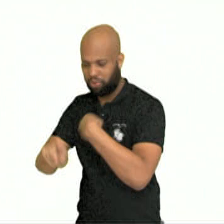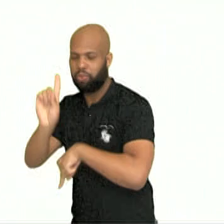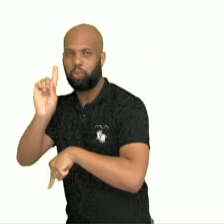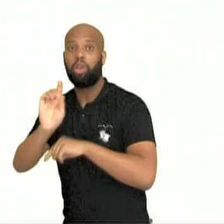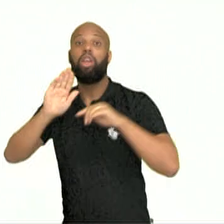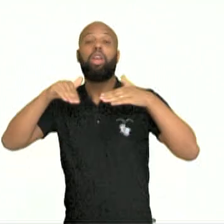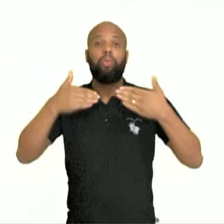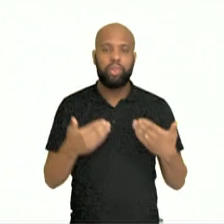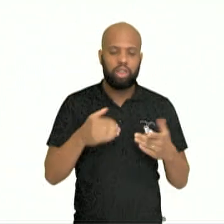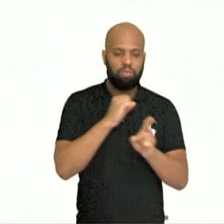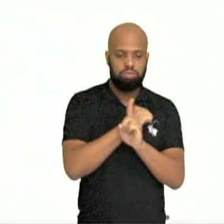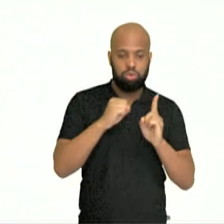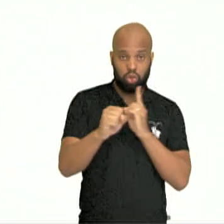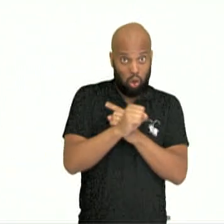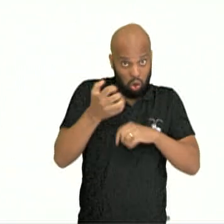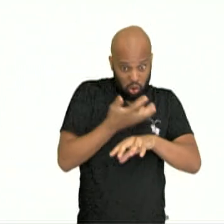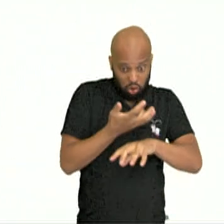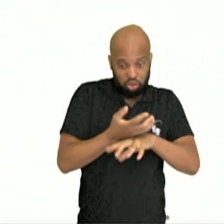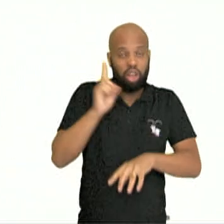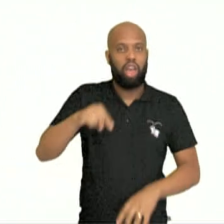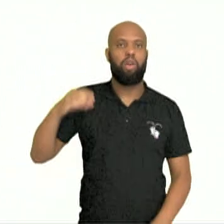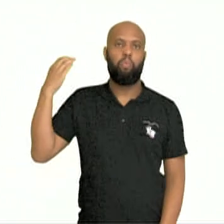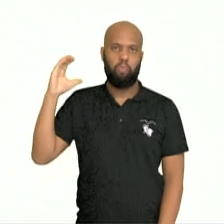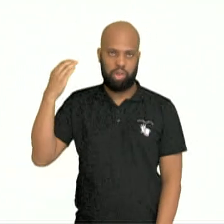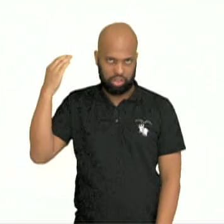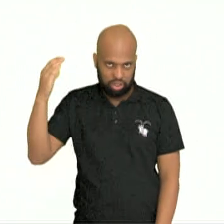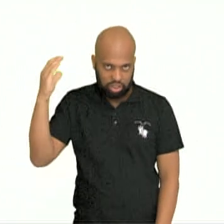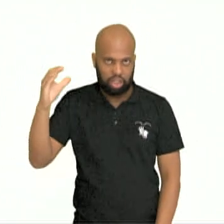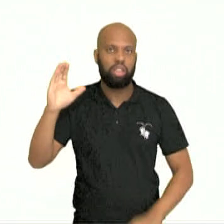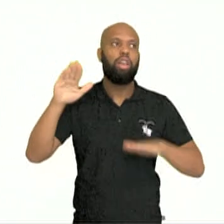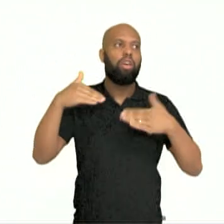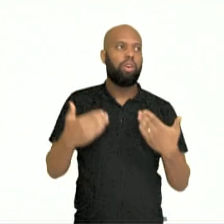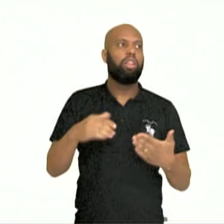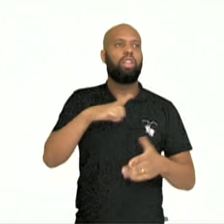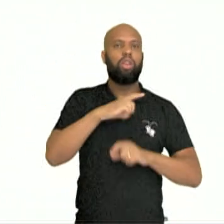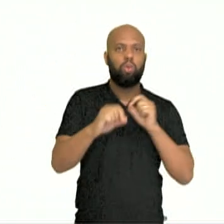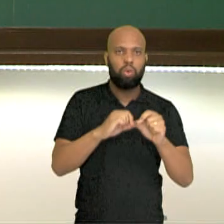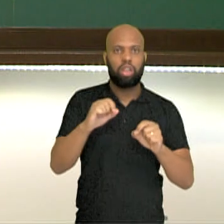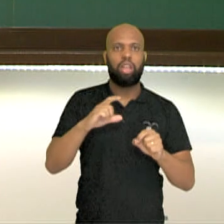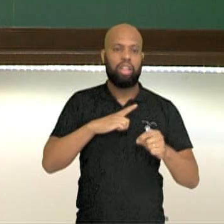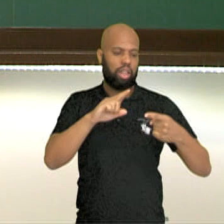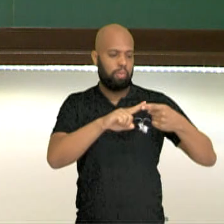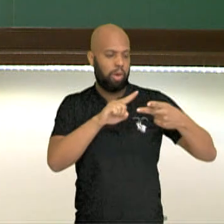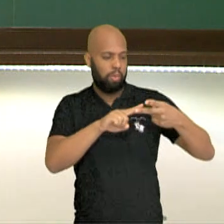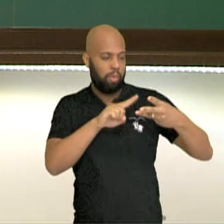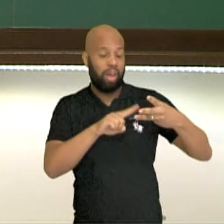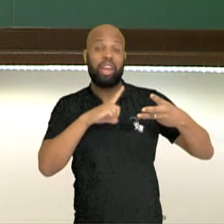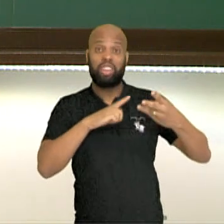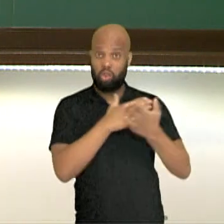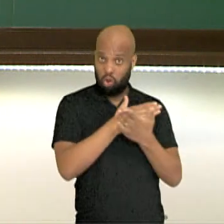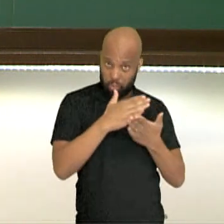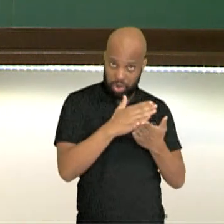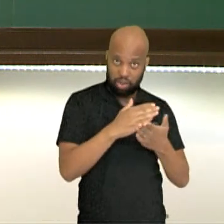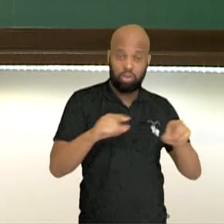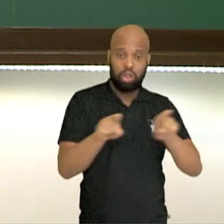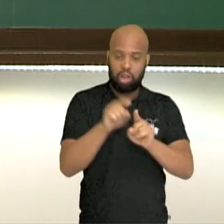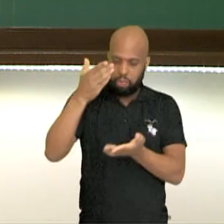a sociologia, sendo uma ciência, ela tem, né, aquela tríade, né, início, meio e fim. Ela tem,